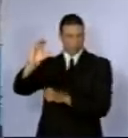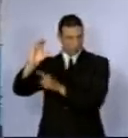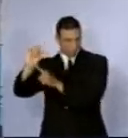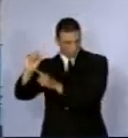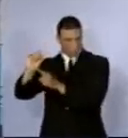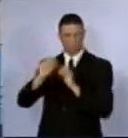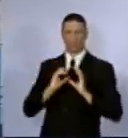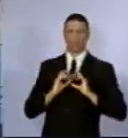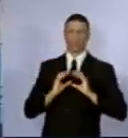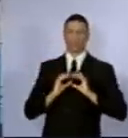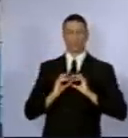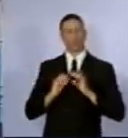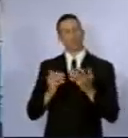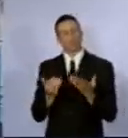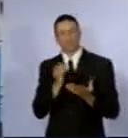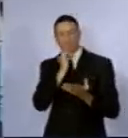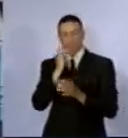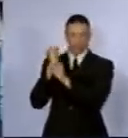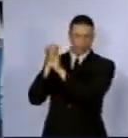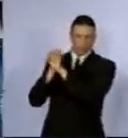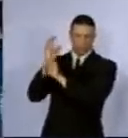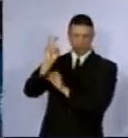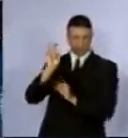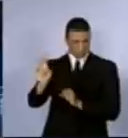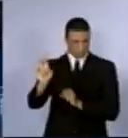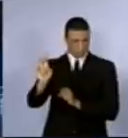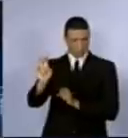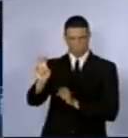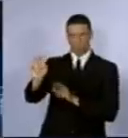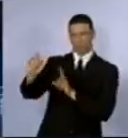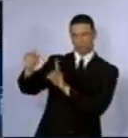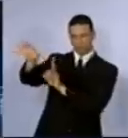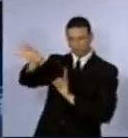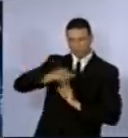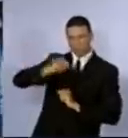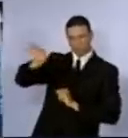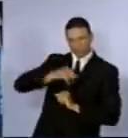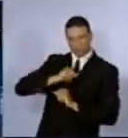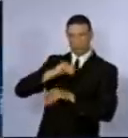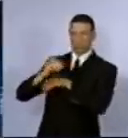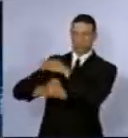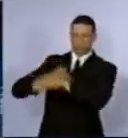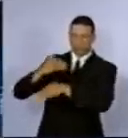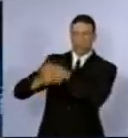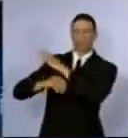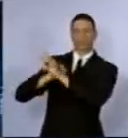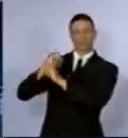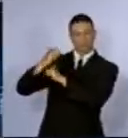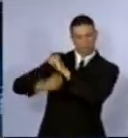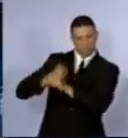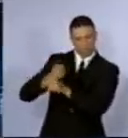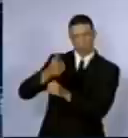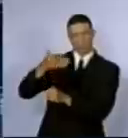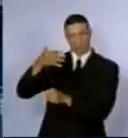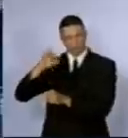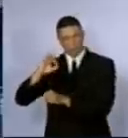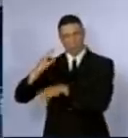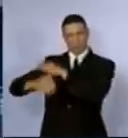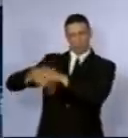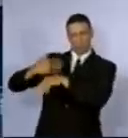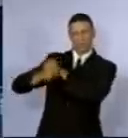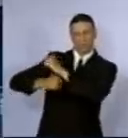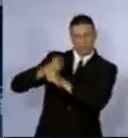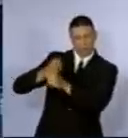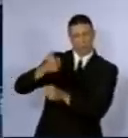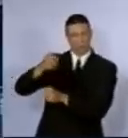mostrou que em 5 anos de exposição, depois em 10 anos, em 15 anos de exposição, bom, um